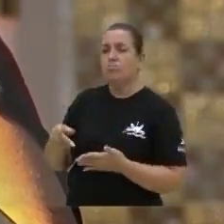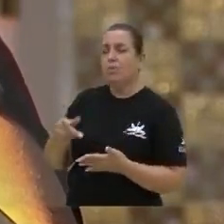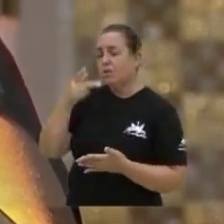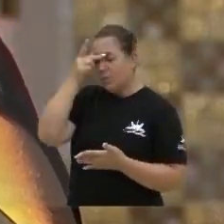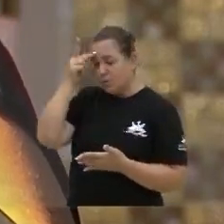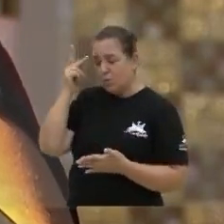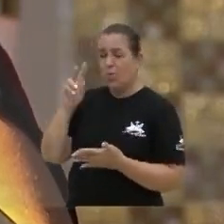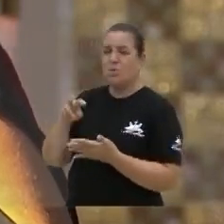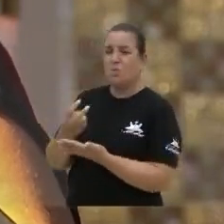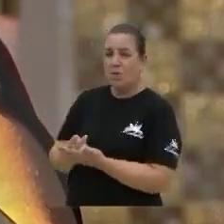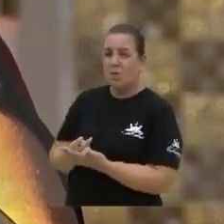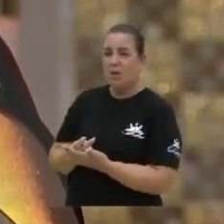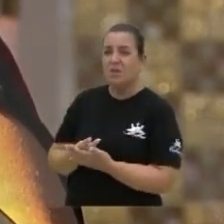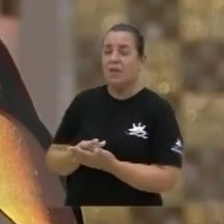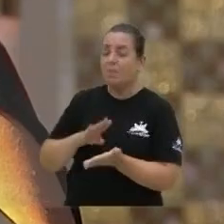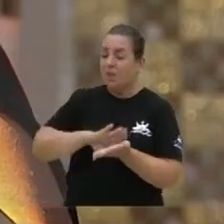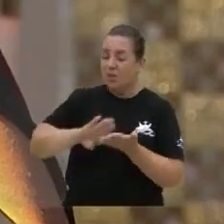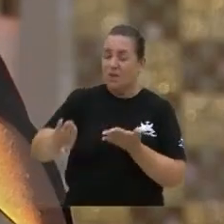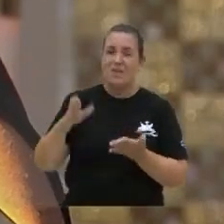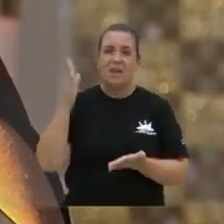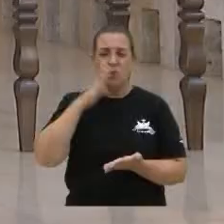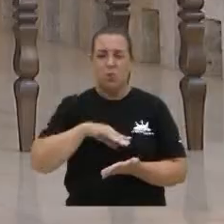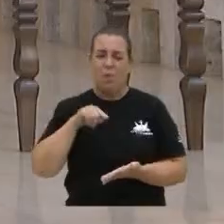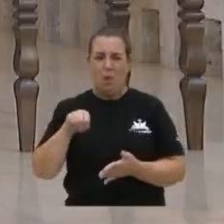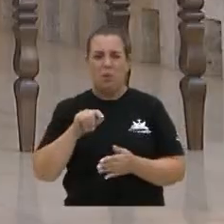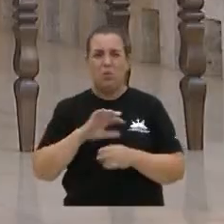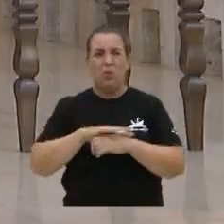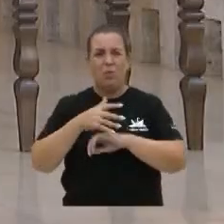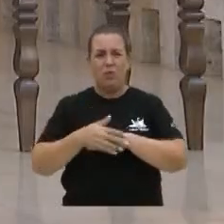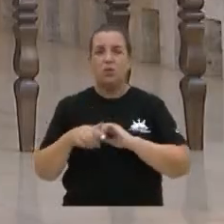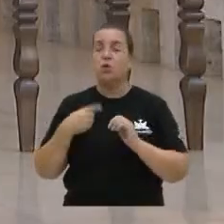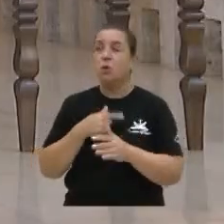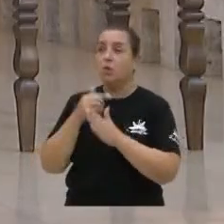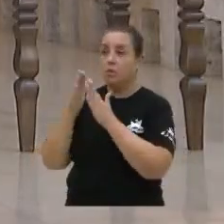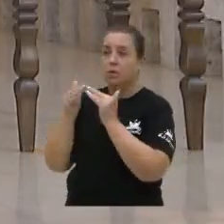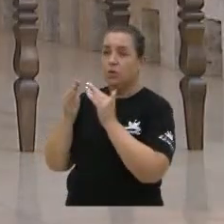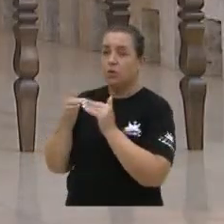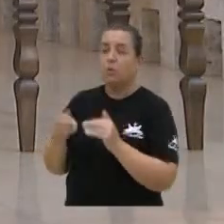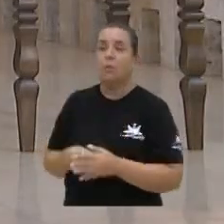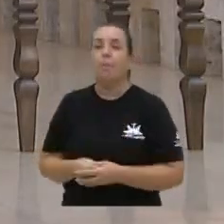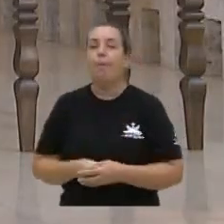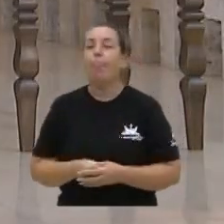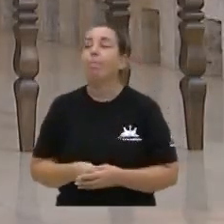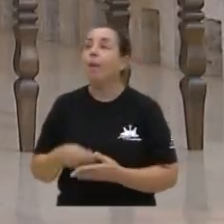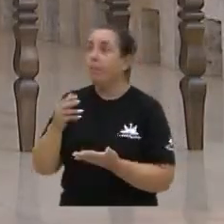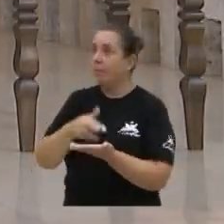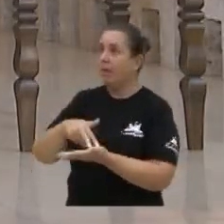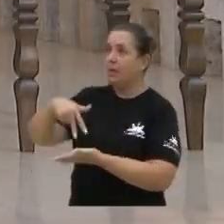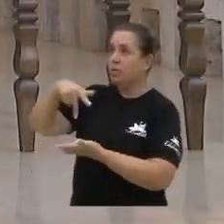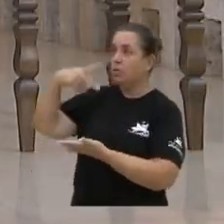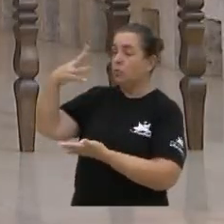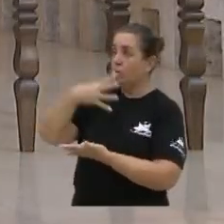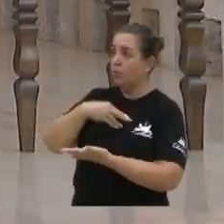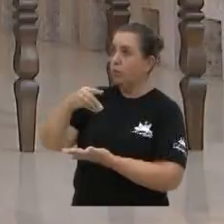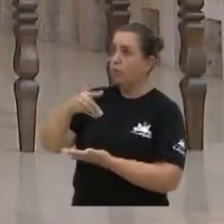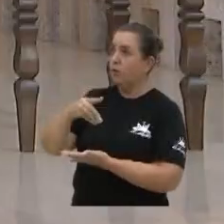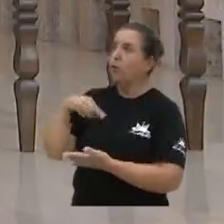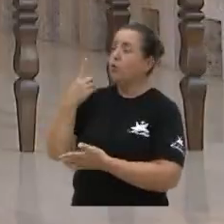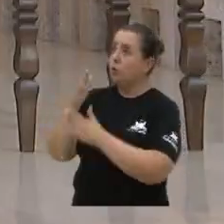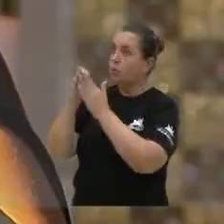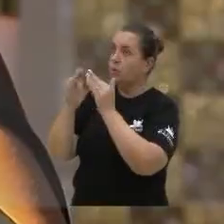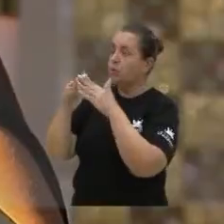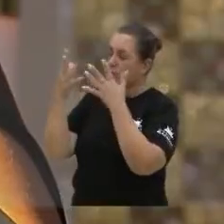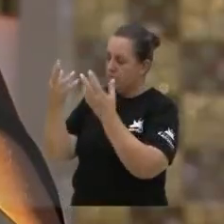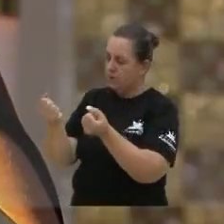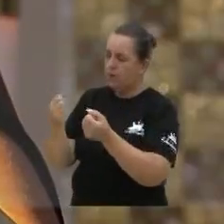filhas deste mal, nós vos pedimos. Pela ressurreição do vosso Filho, ouvi-nos,